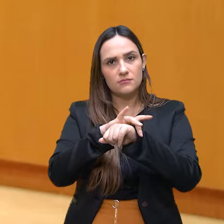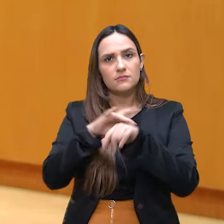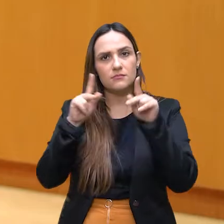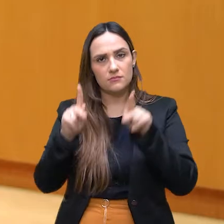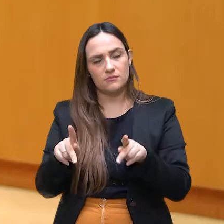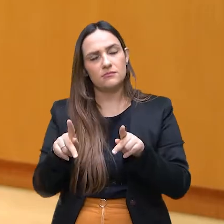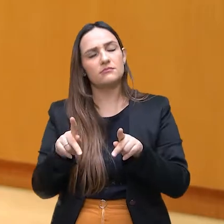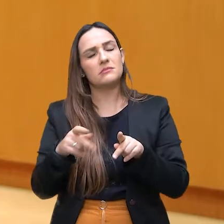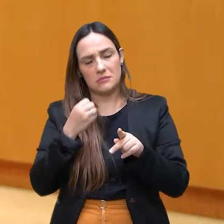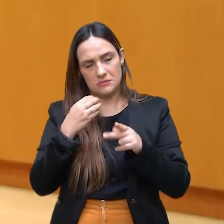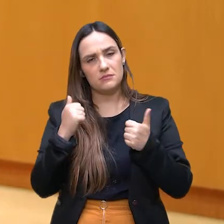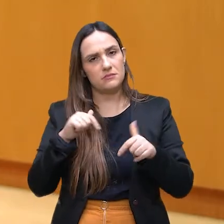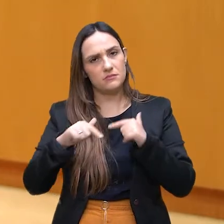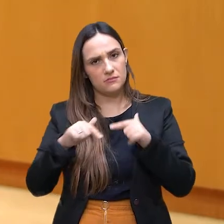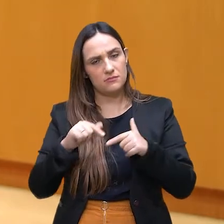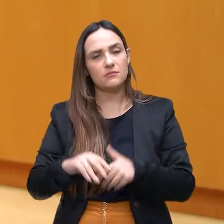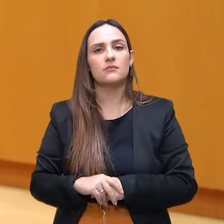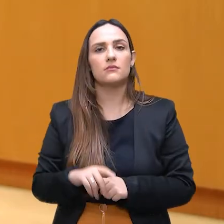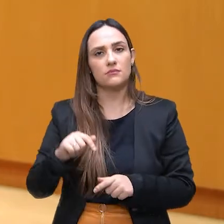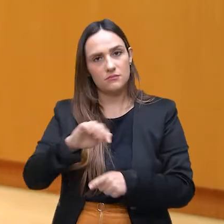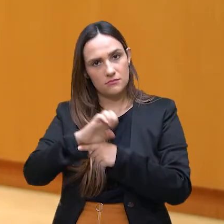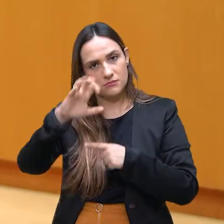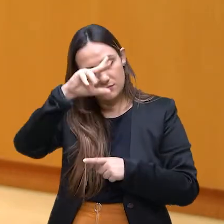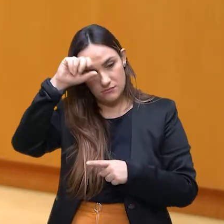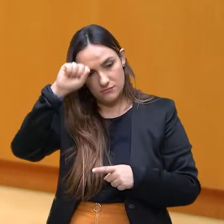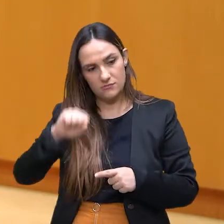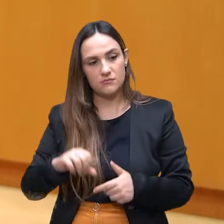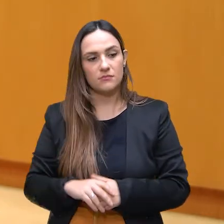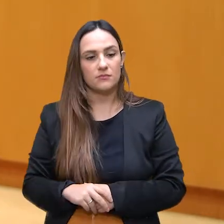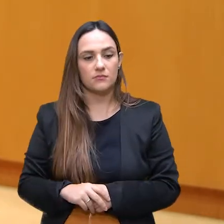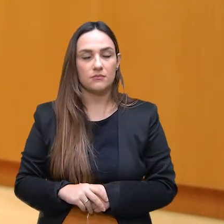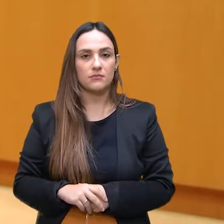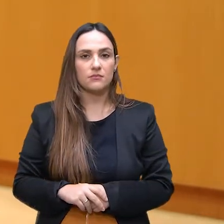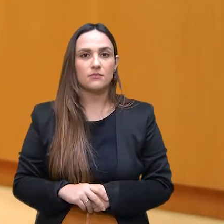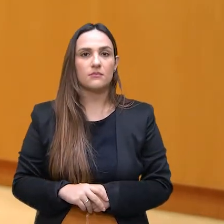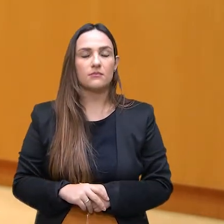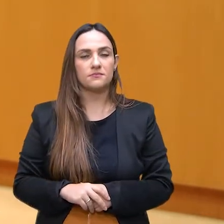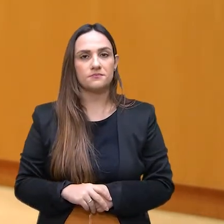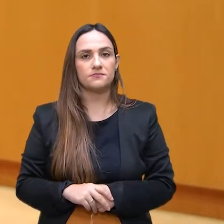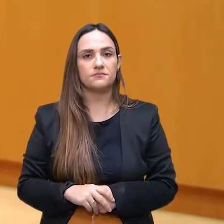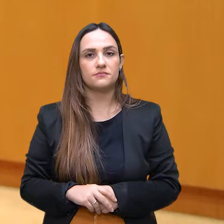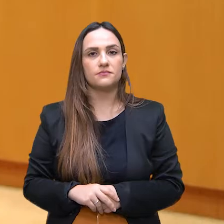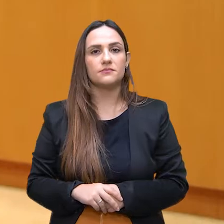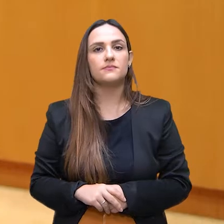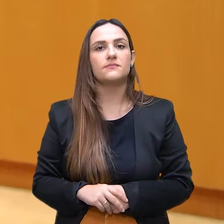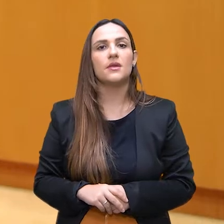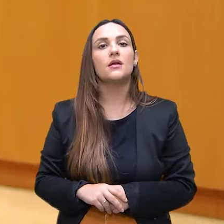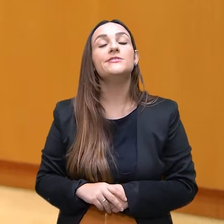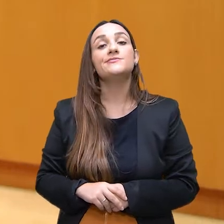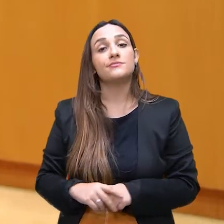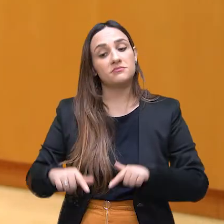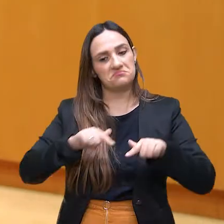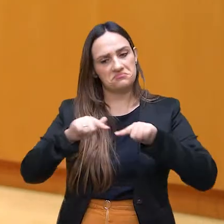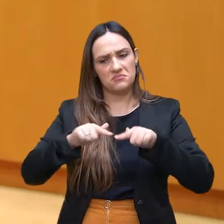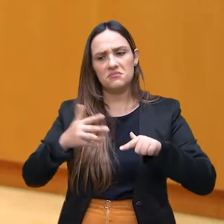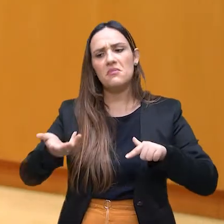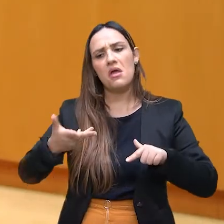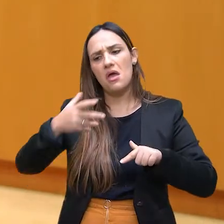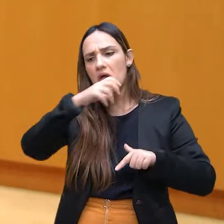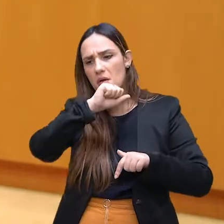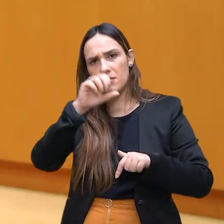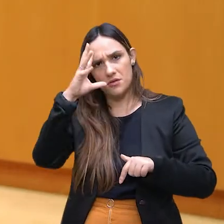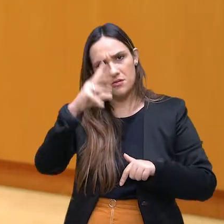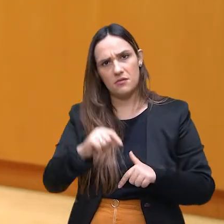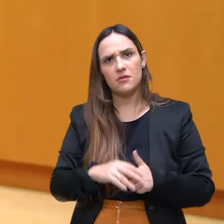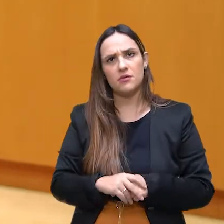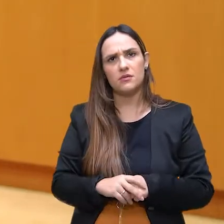muito bem, o Poder Judiciário funciona muito bem em Mato Grosso do Sul. As ações têm um desfecho rápido,